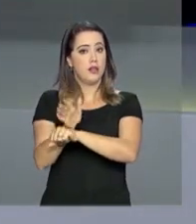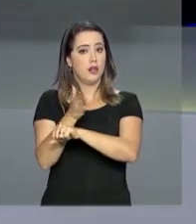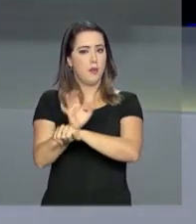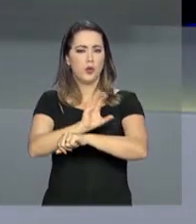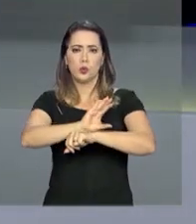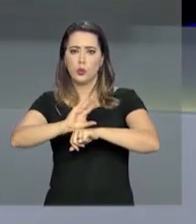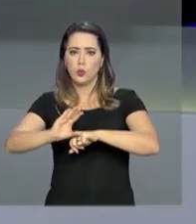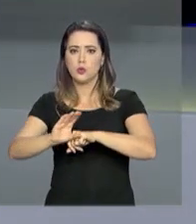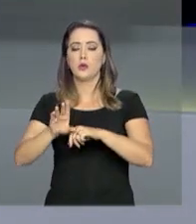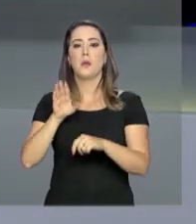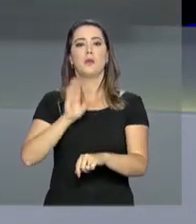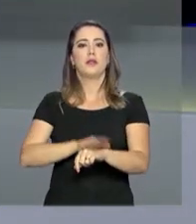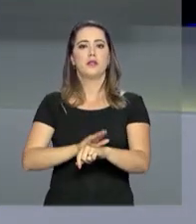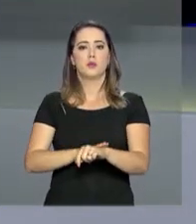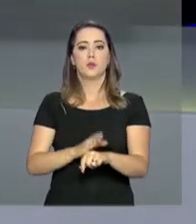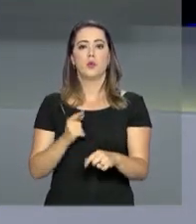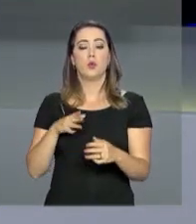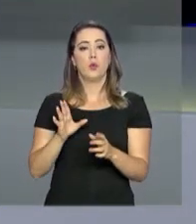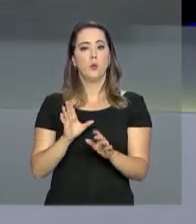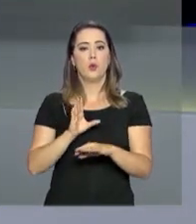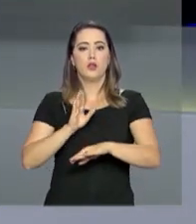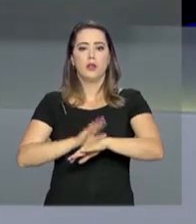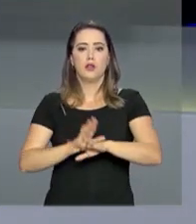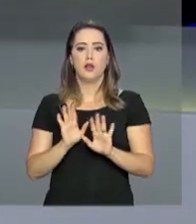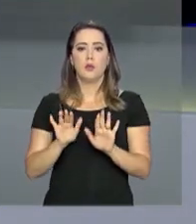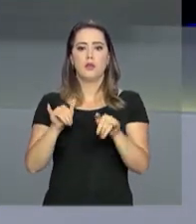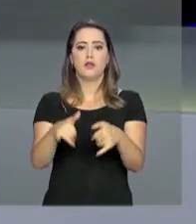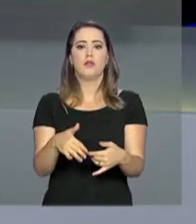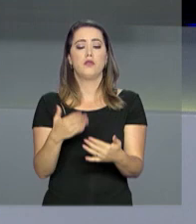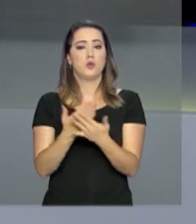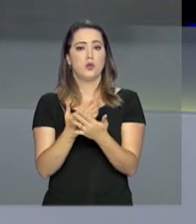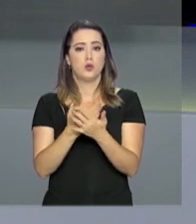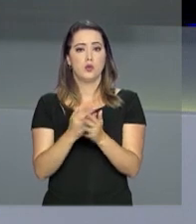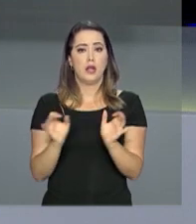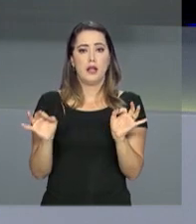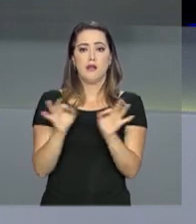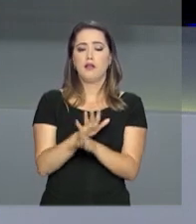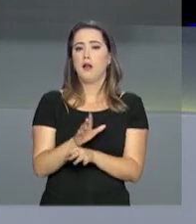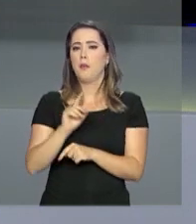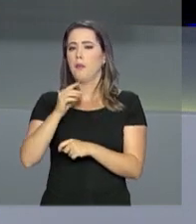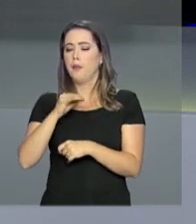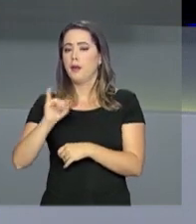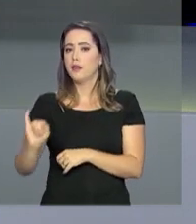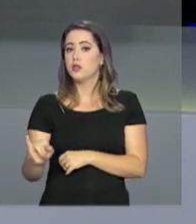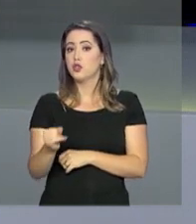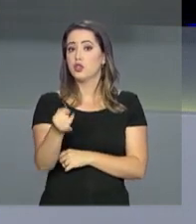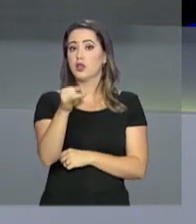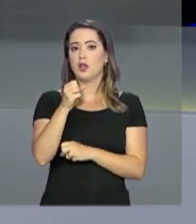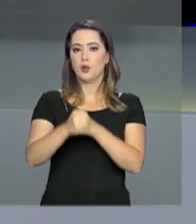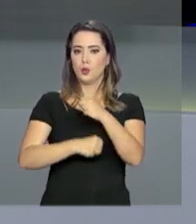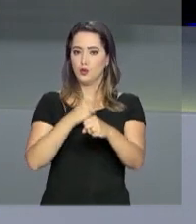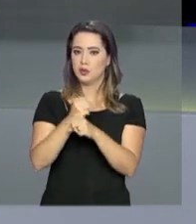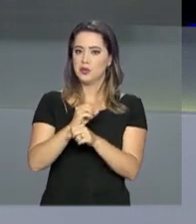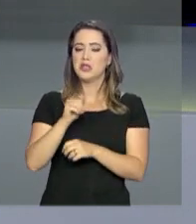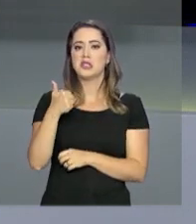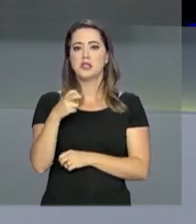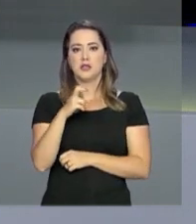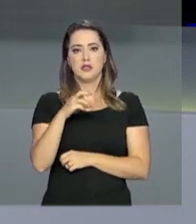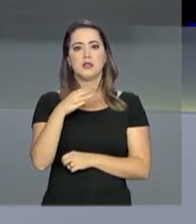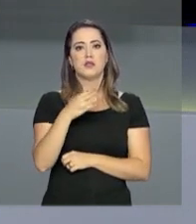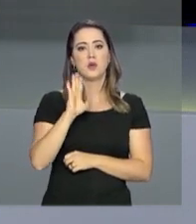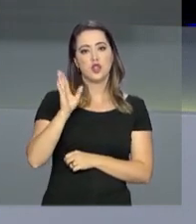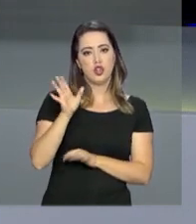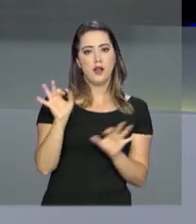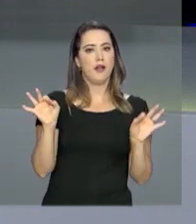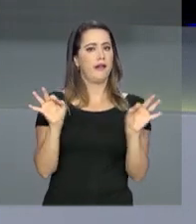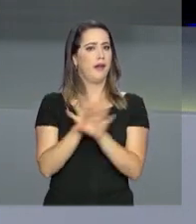apesar do prazo para a conclusão dos estudos terminar em 15 de janeiro de 2019 153 estudantes já concluíram o